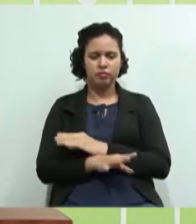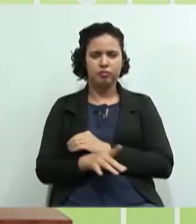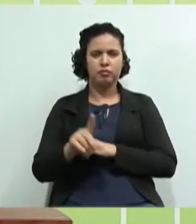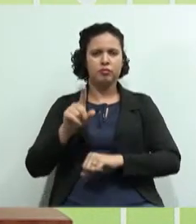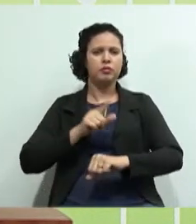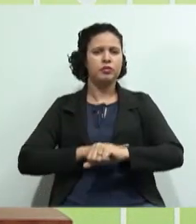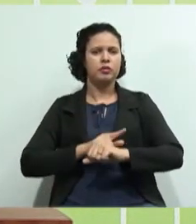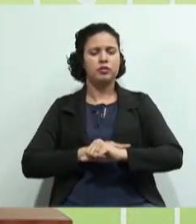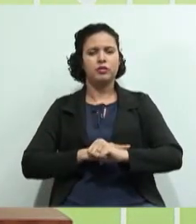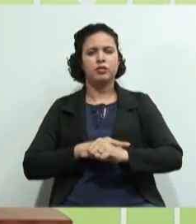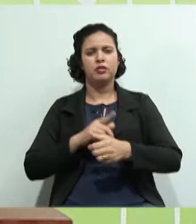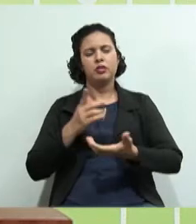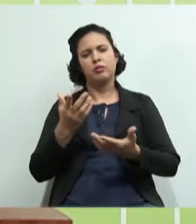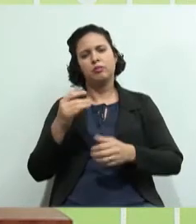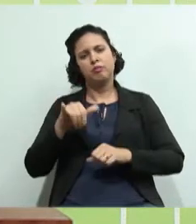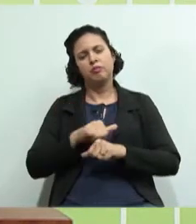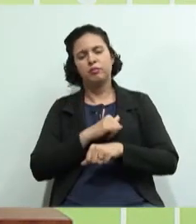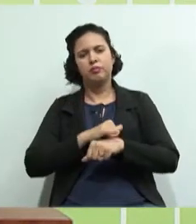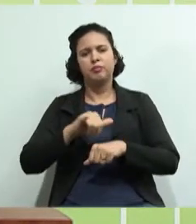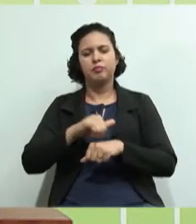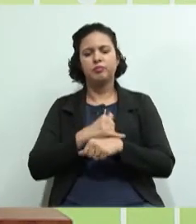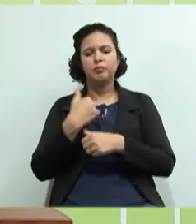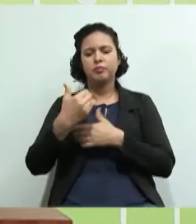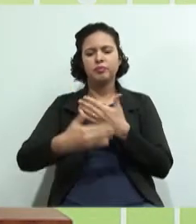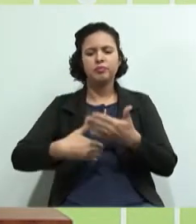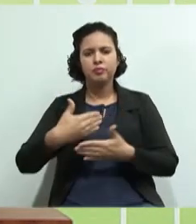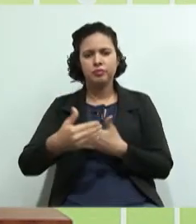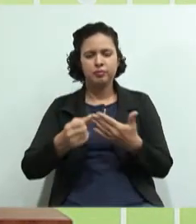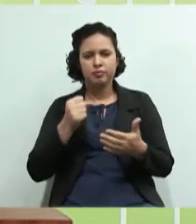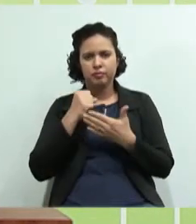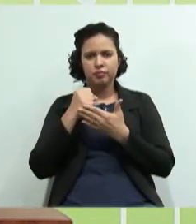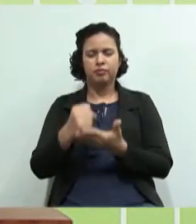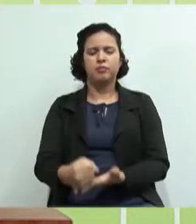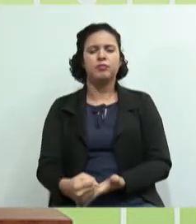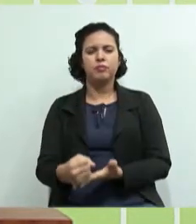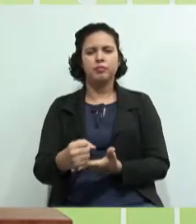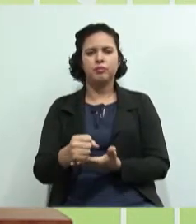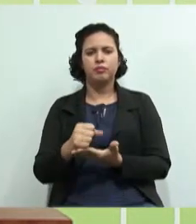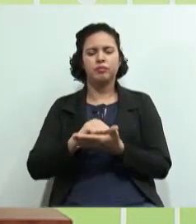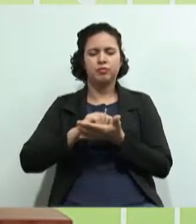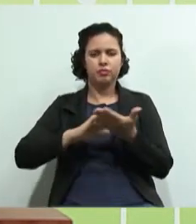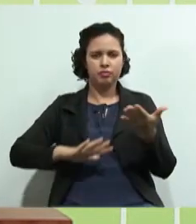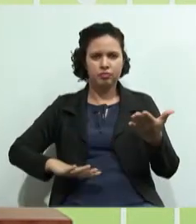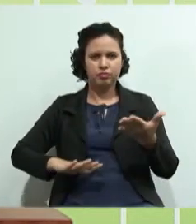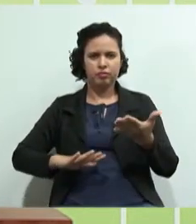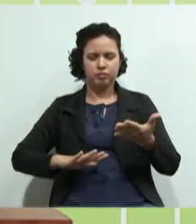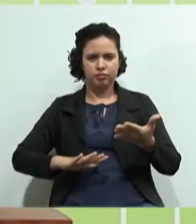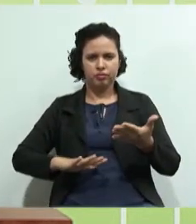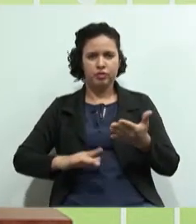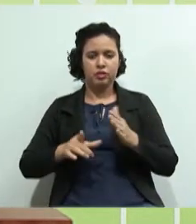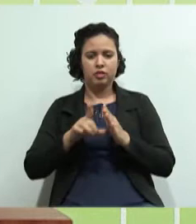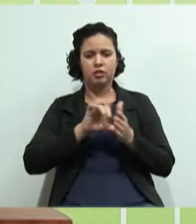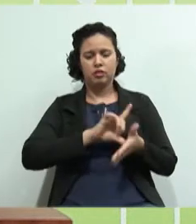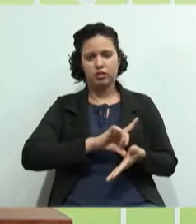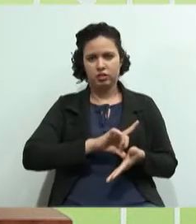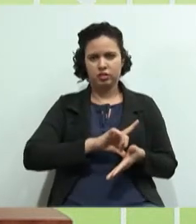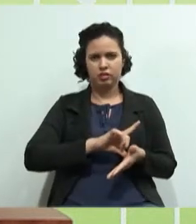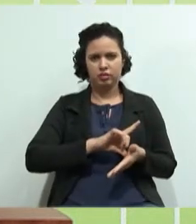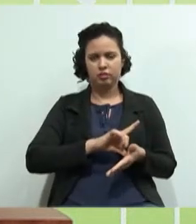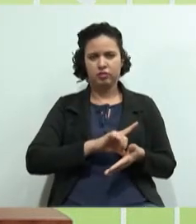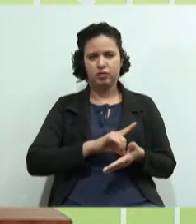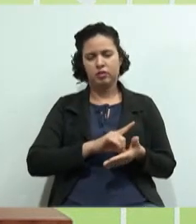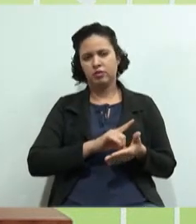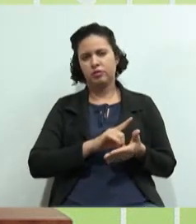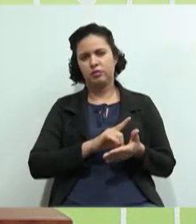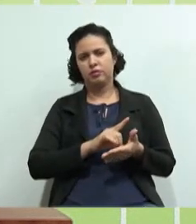ela criou meios para melhorar o desempenho e, é claro, entregou a atividade, a tarefa lá, antes que ele simplesmente esperasse. Ah, não, entrega